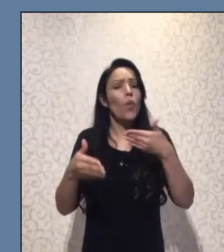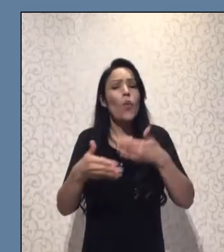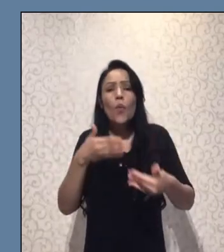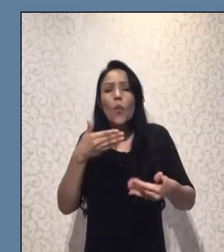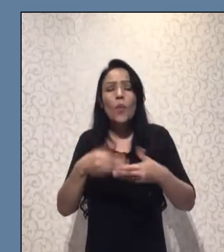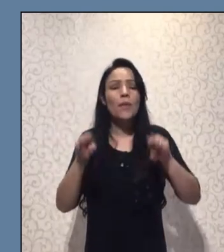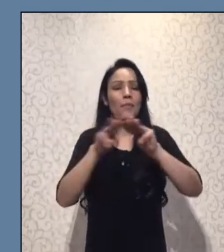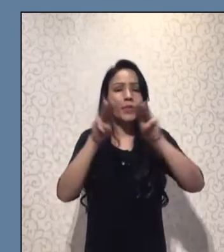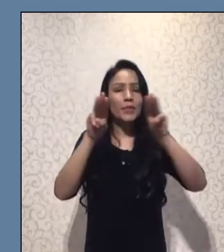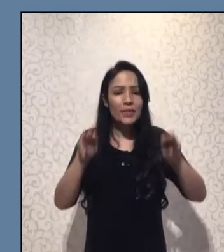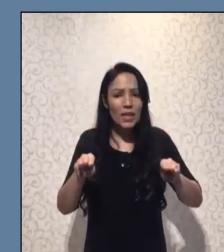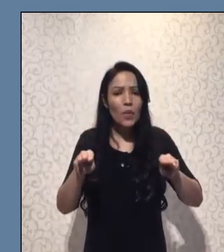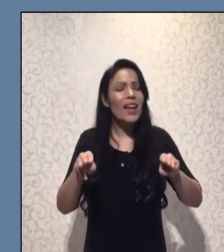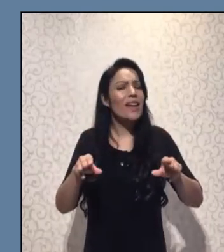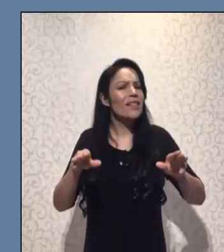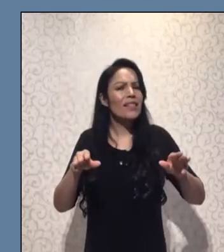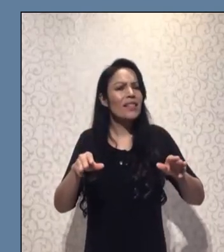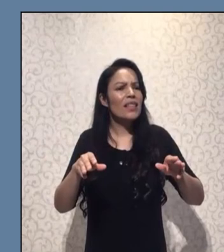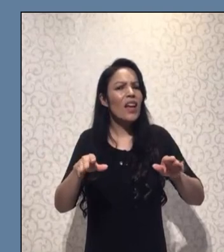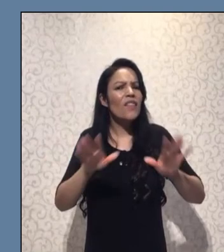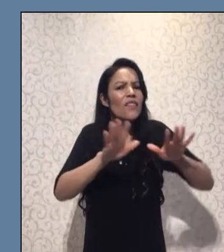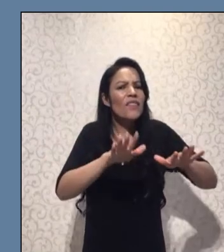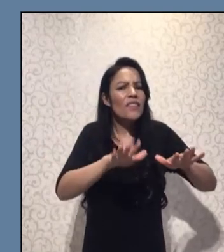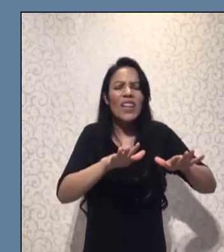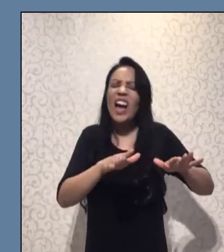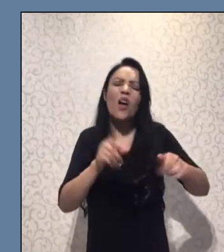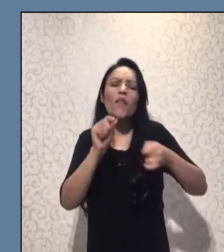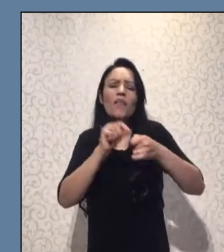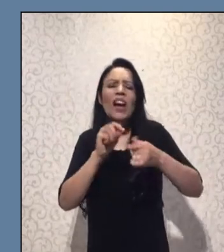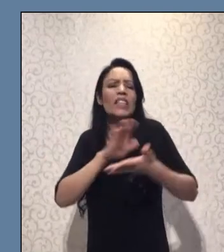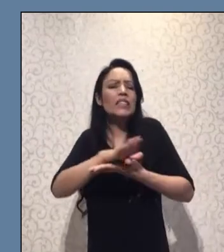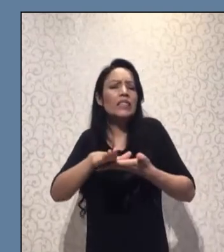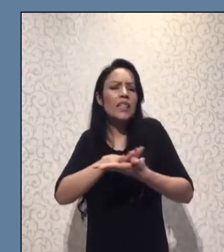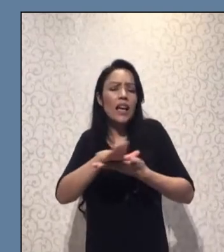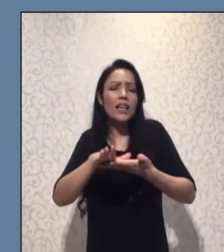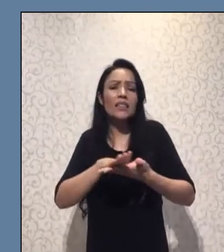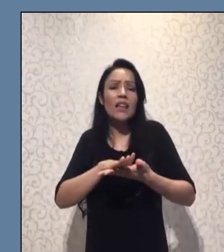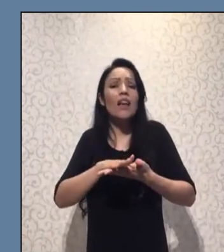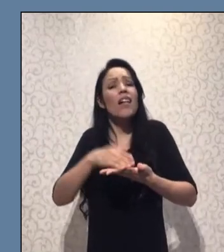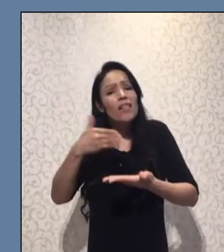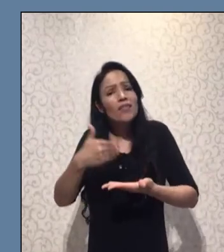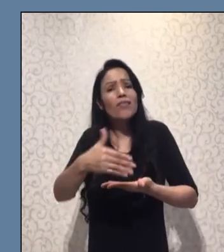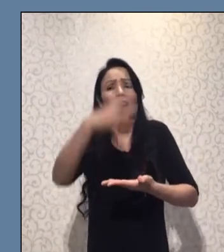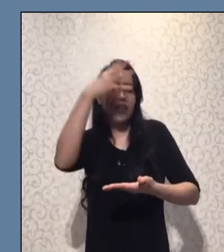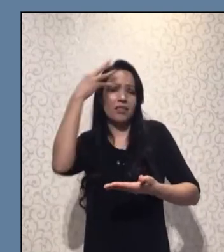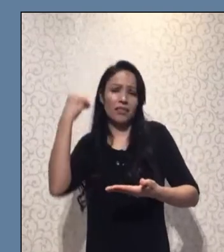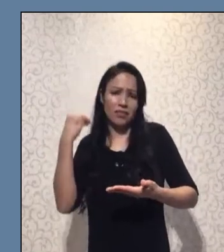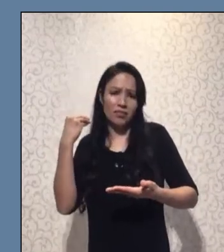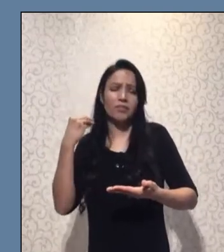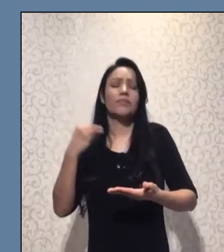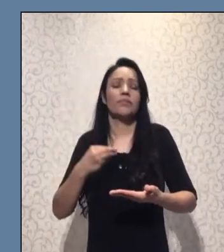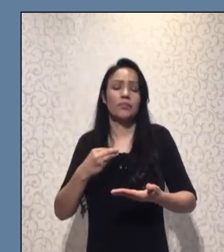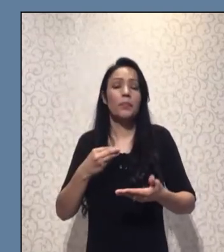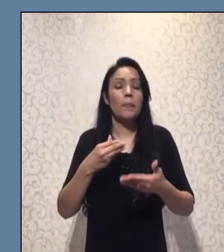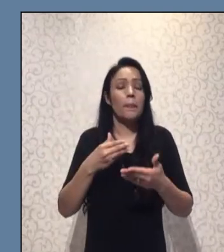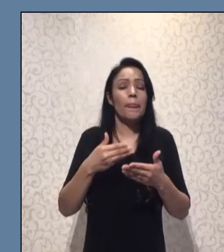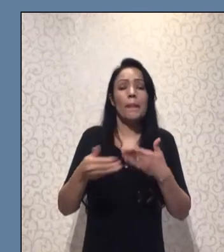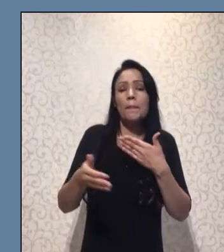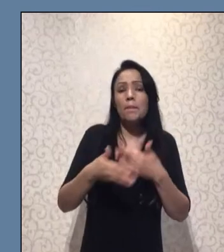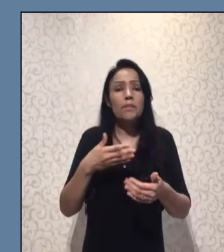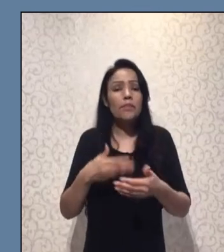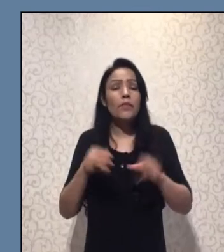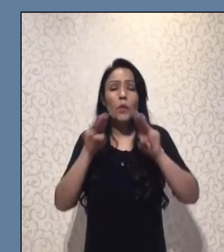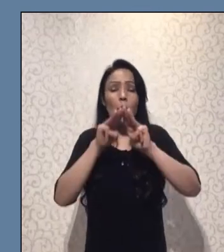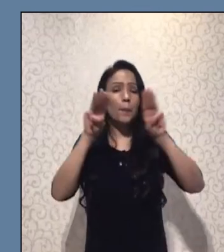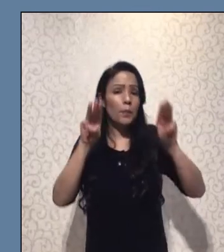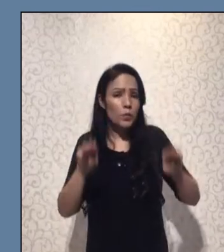e num período, né, isso aconteceu ainda no século XX, né, qualquer museu,